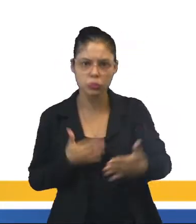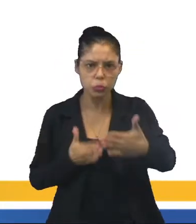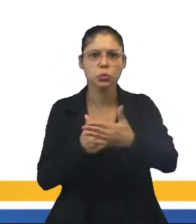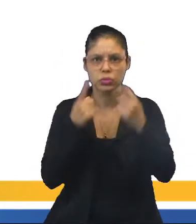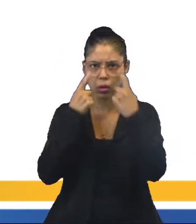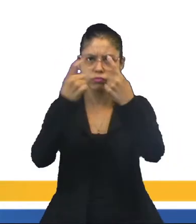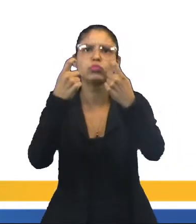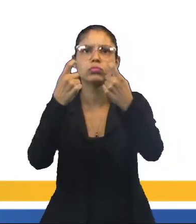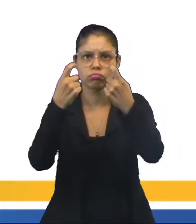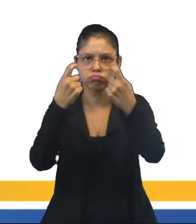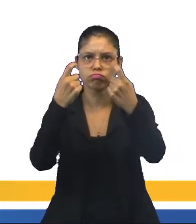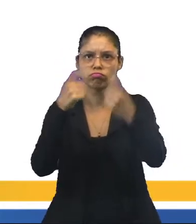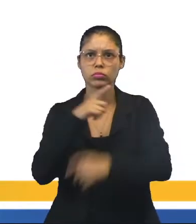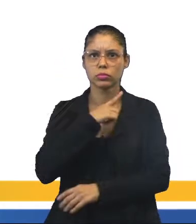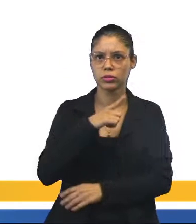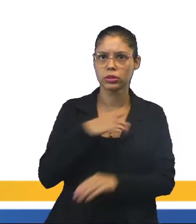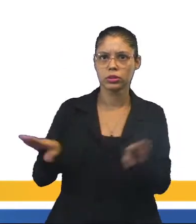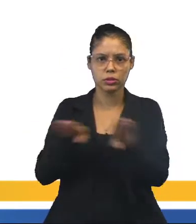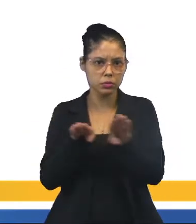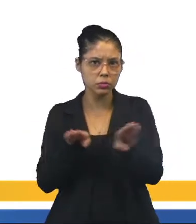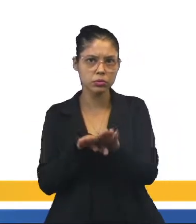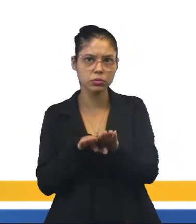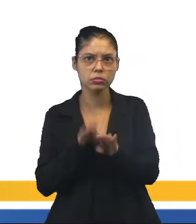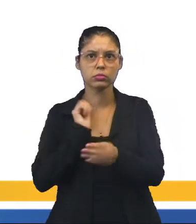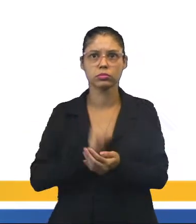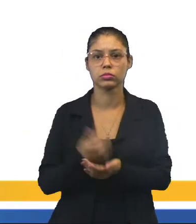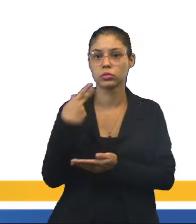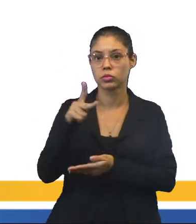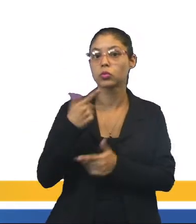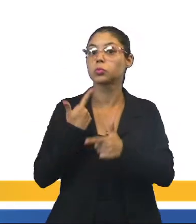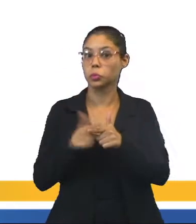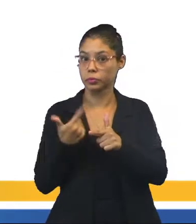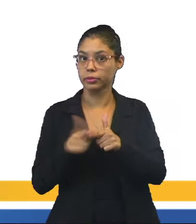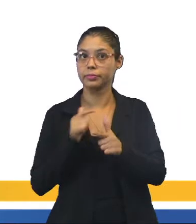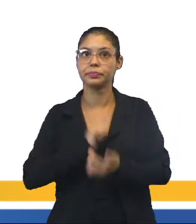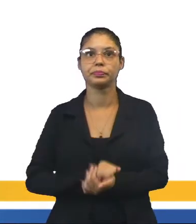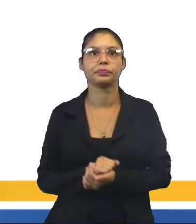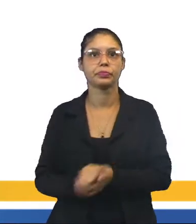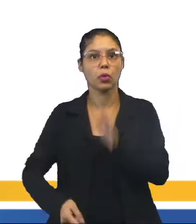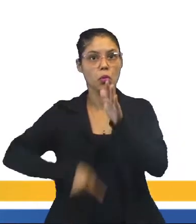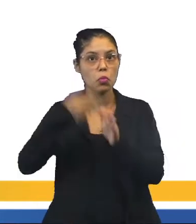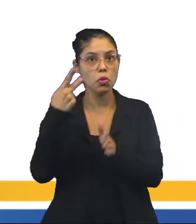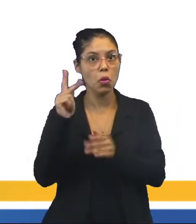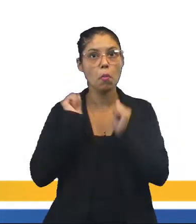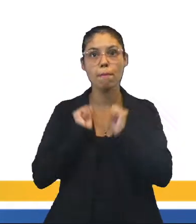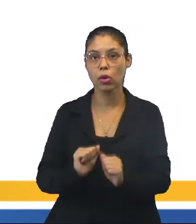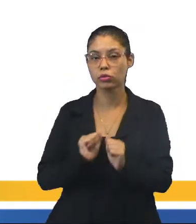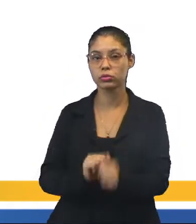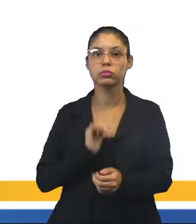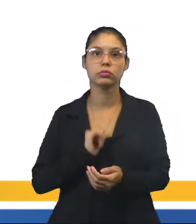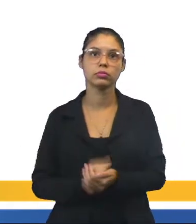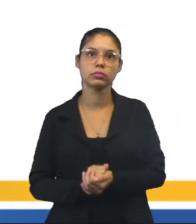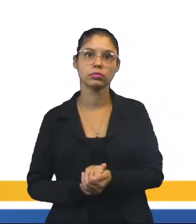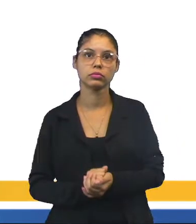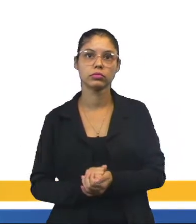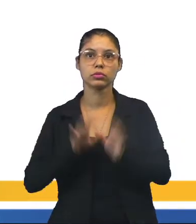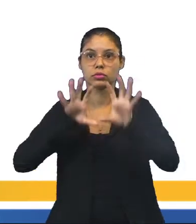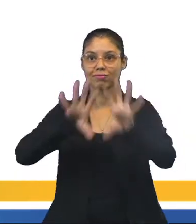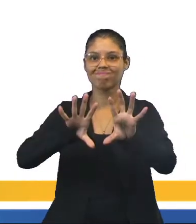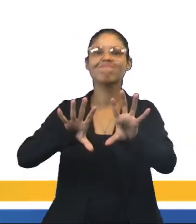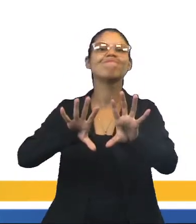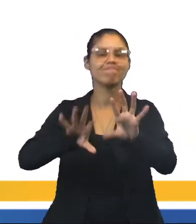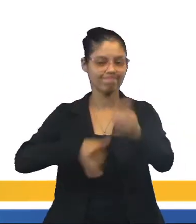a violência, temos que lidar também com suas causas. E uma delas pode ser esse tipo de